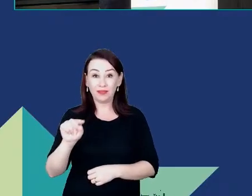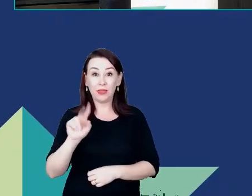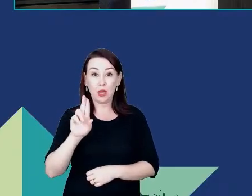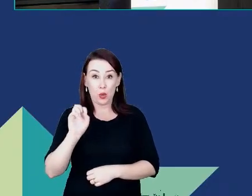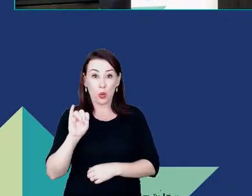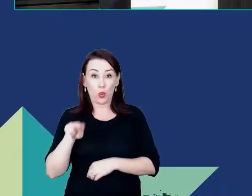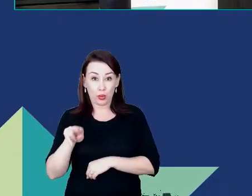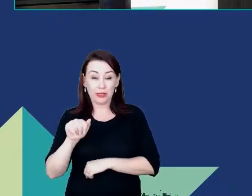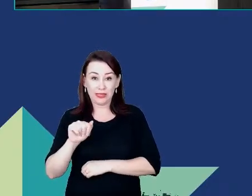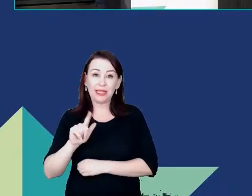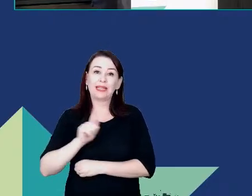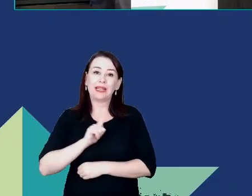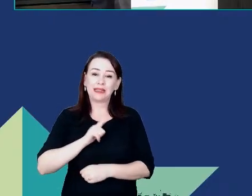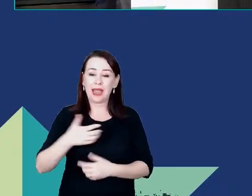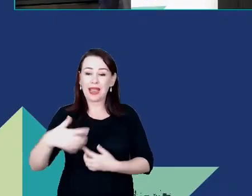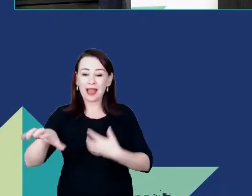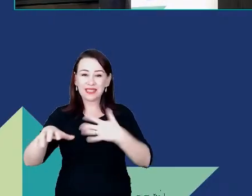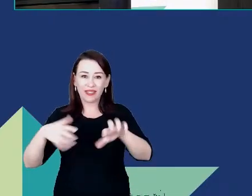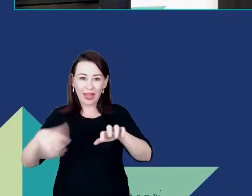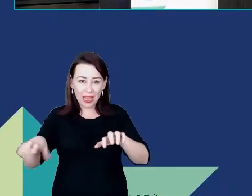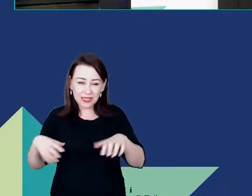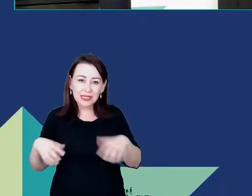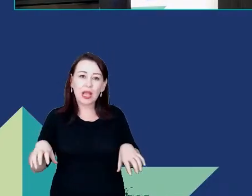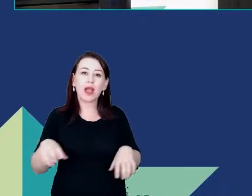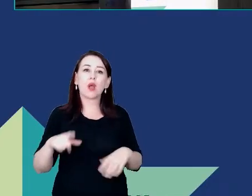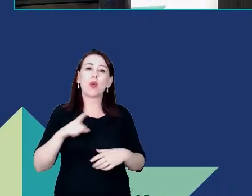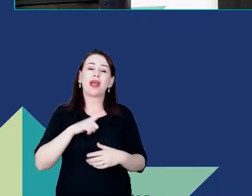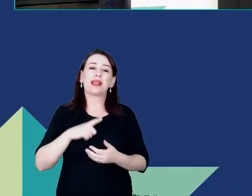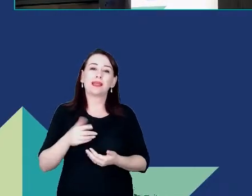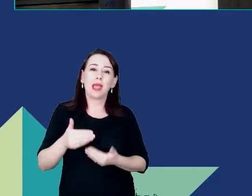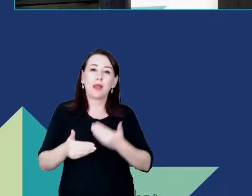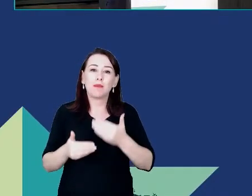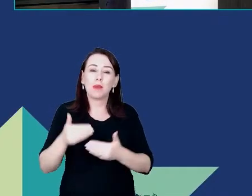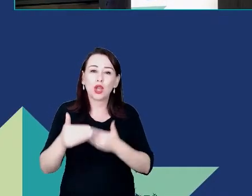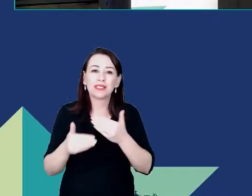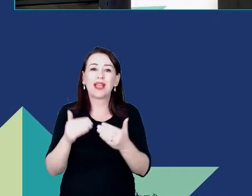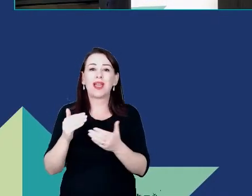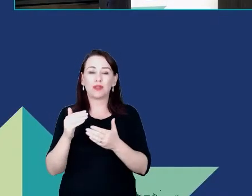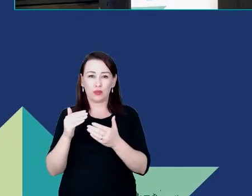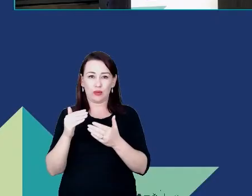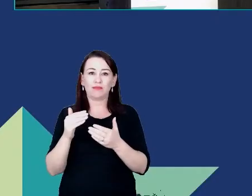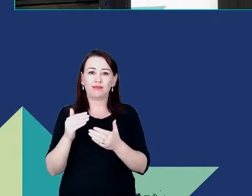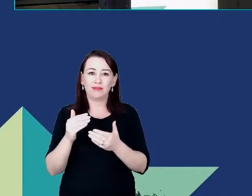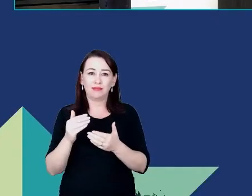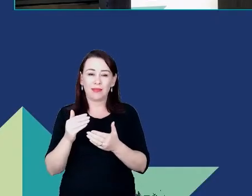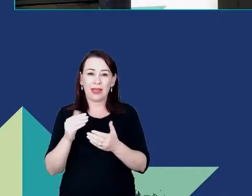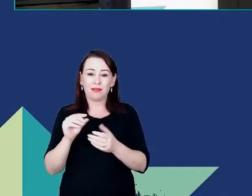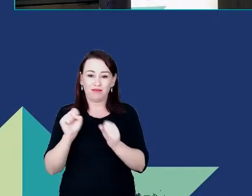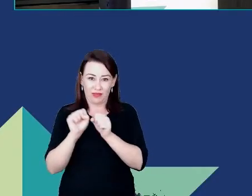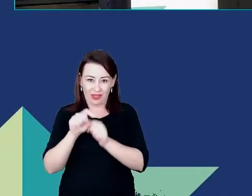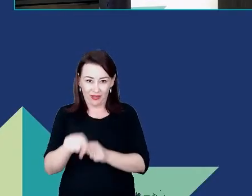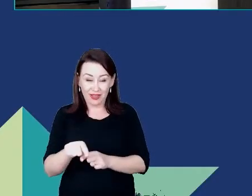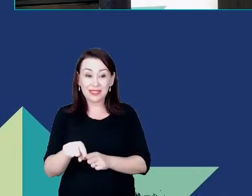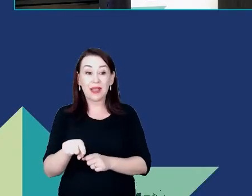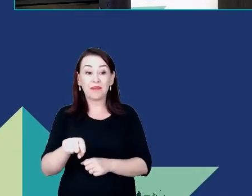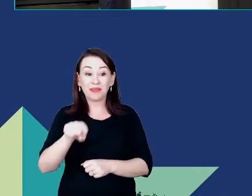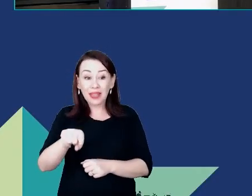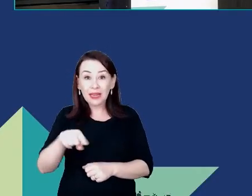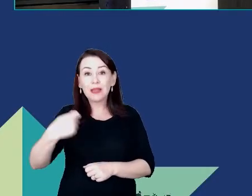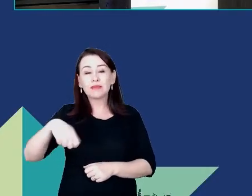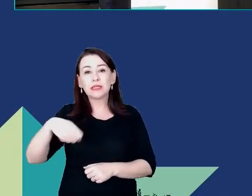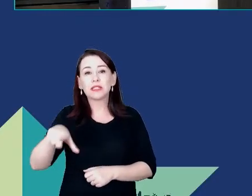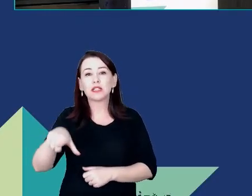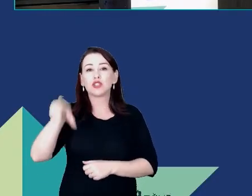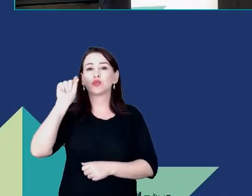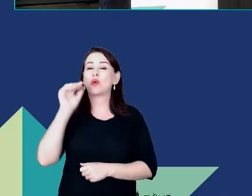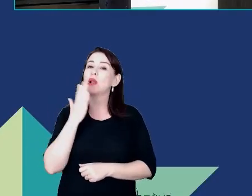comunição, classificação, os processos de concentração e etc. Né? E dali você precisa escolher o tipo de filtro, né? Com